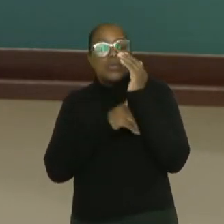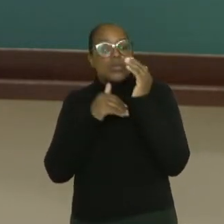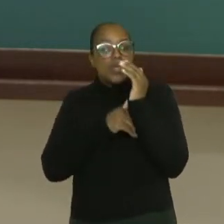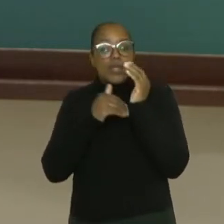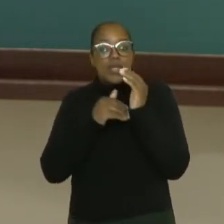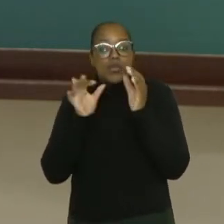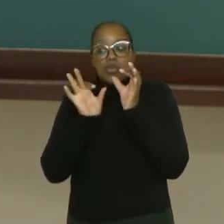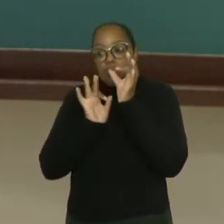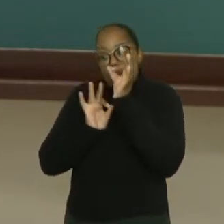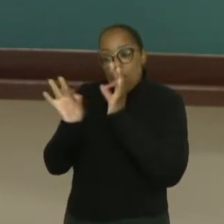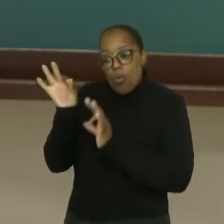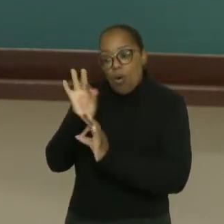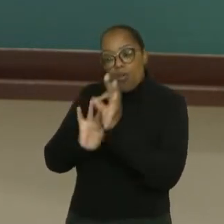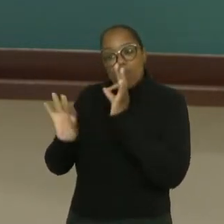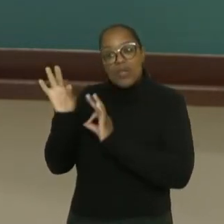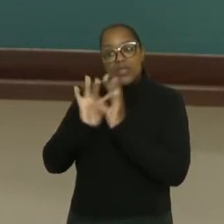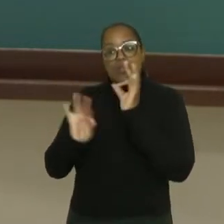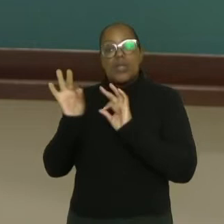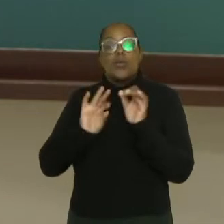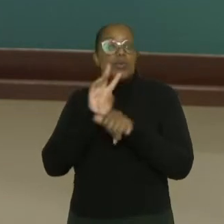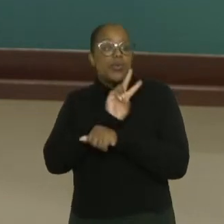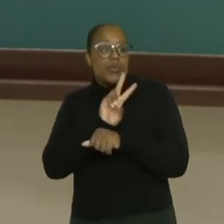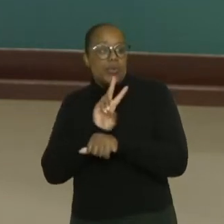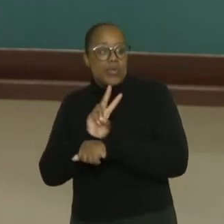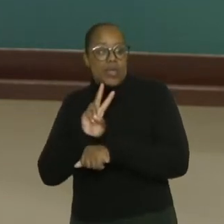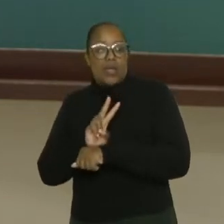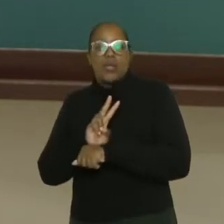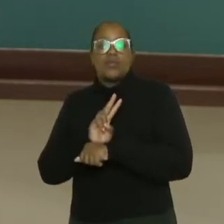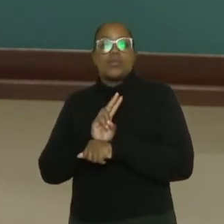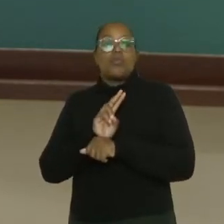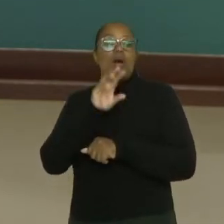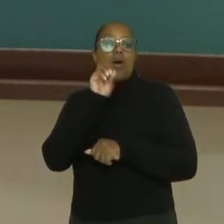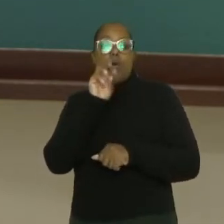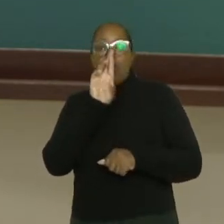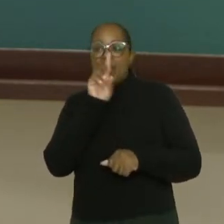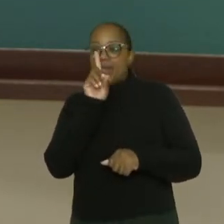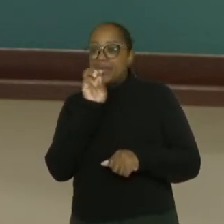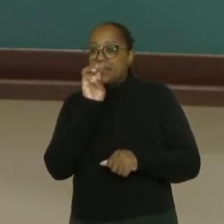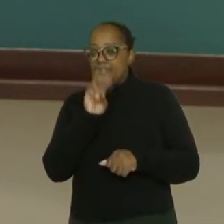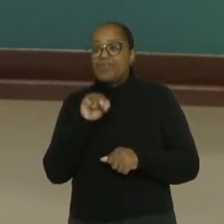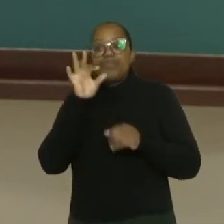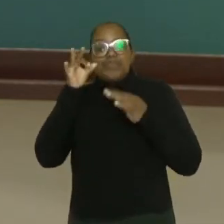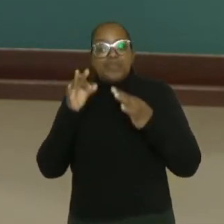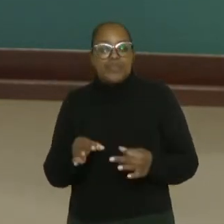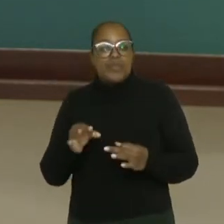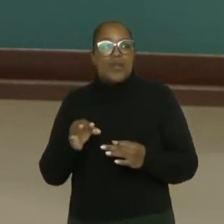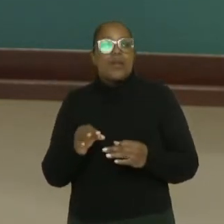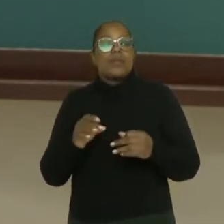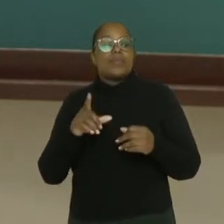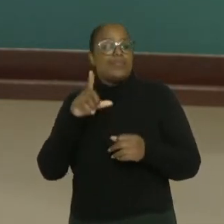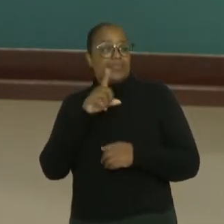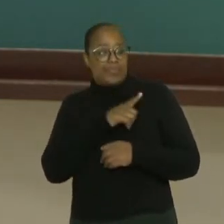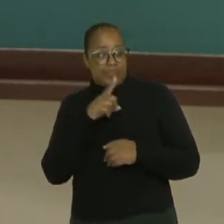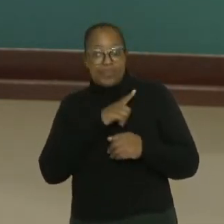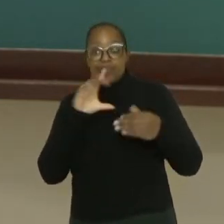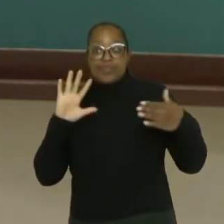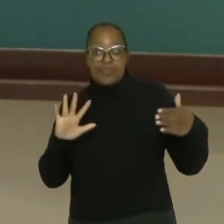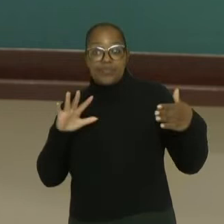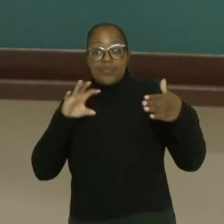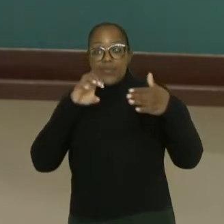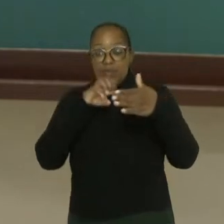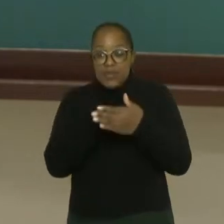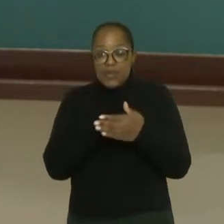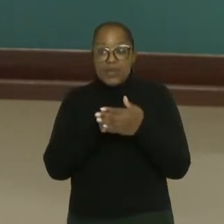a ordem que auxiliam a manutenção de uma ordem simbólica. Então, essa violência